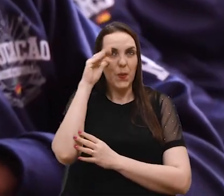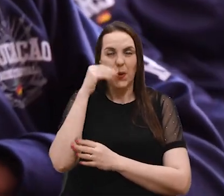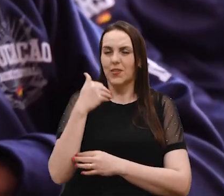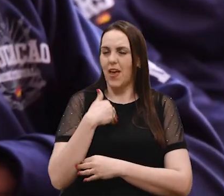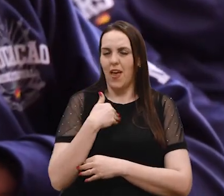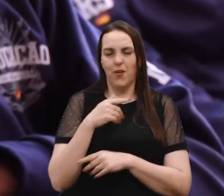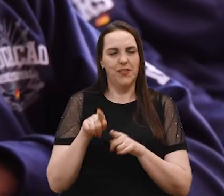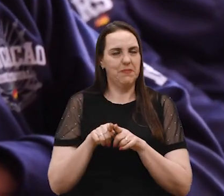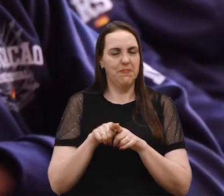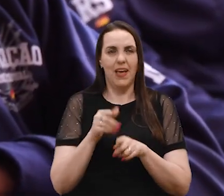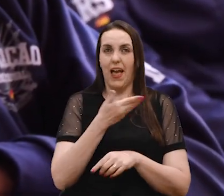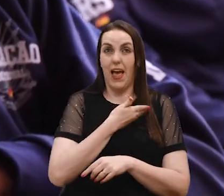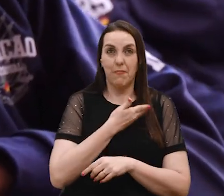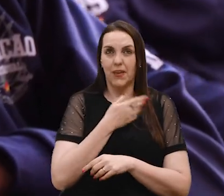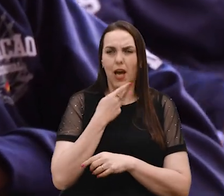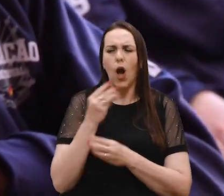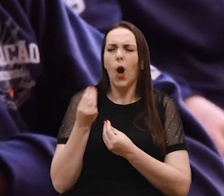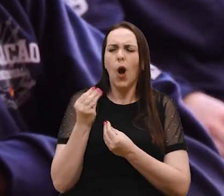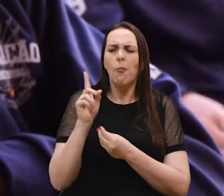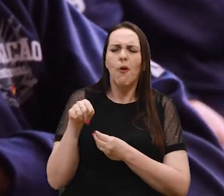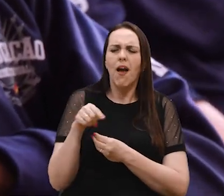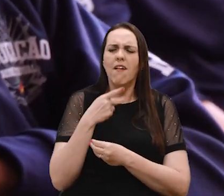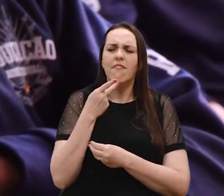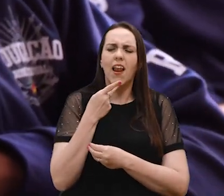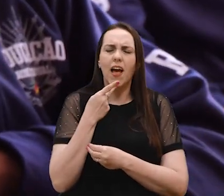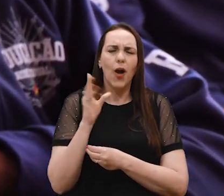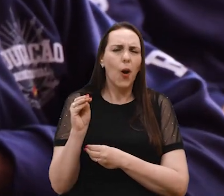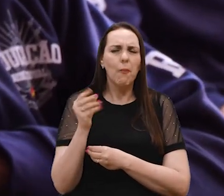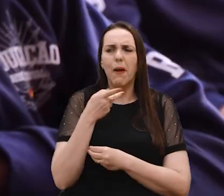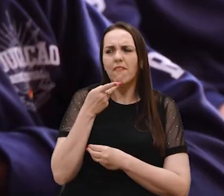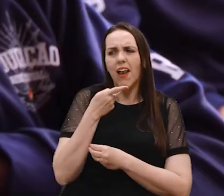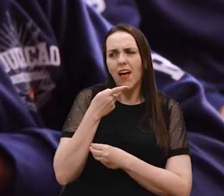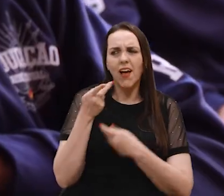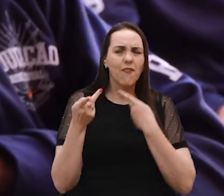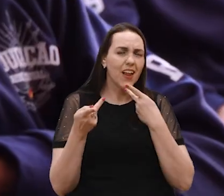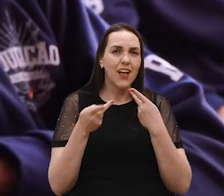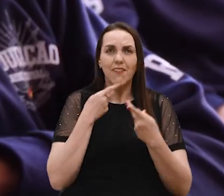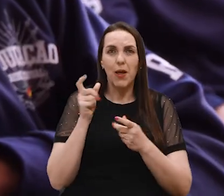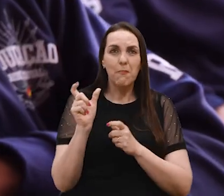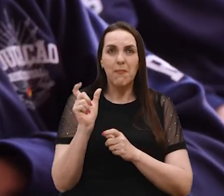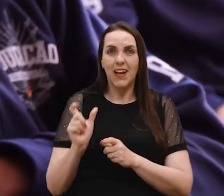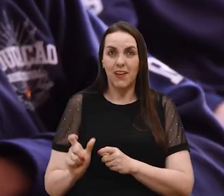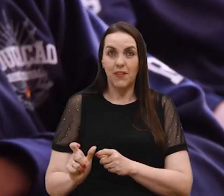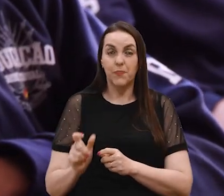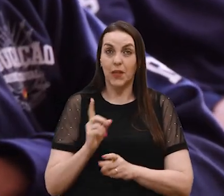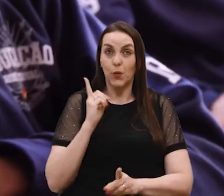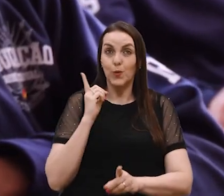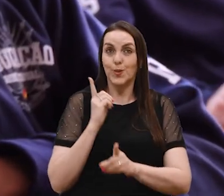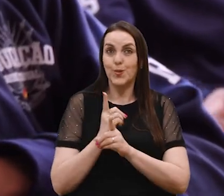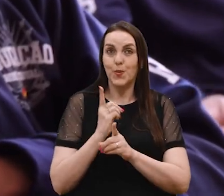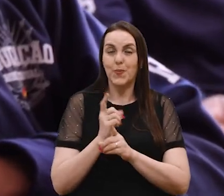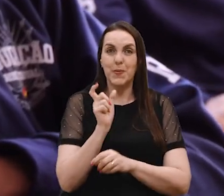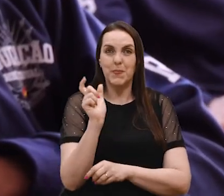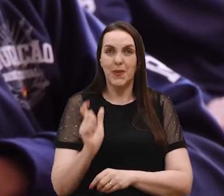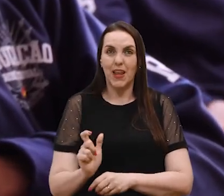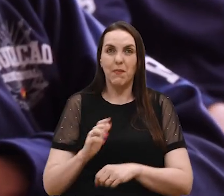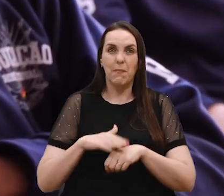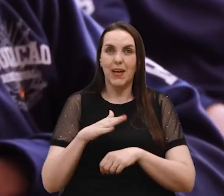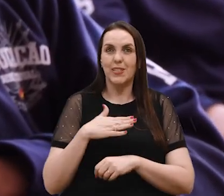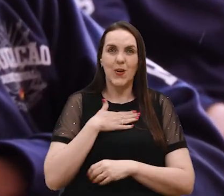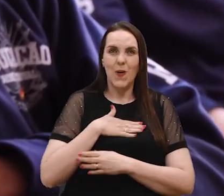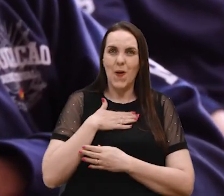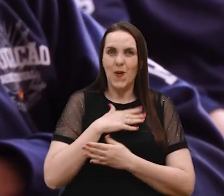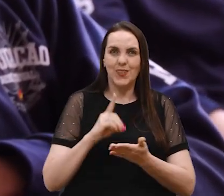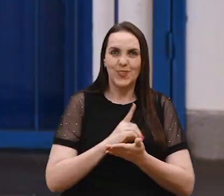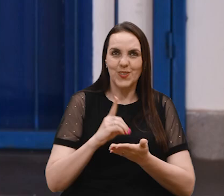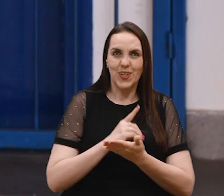curiosidade porque eu sou a amiga que fico, como fala essa palavra? Como é que fala essa palavra? E daí eu descobri que as palavras que eu mais gosto no